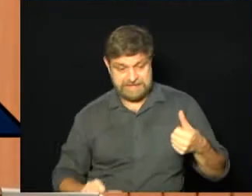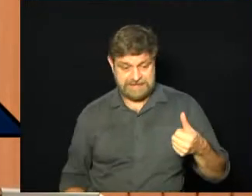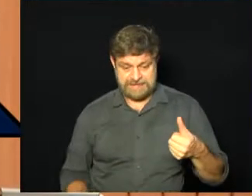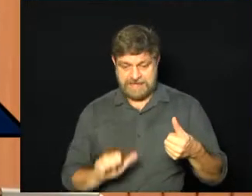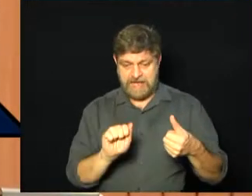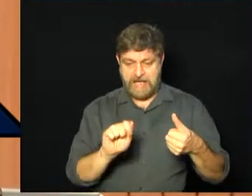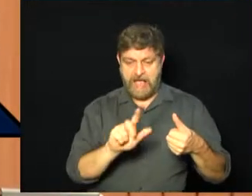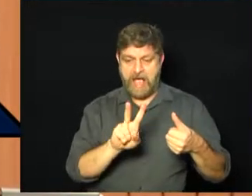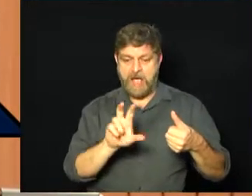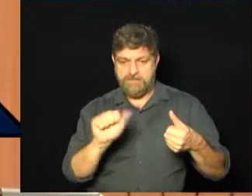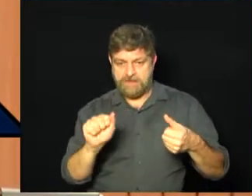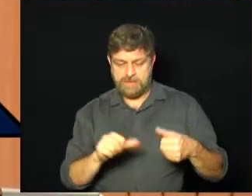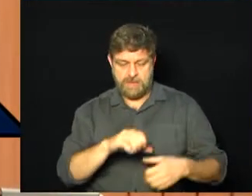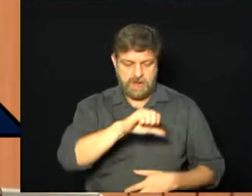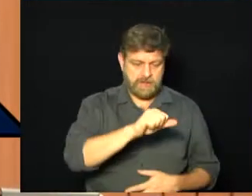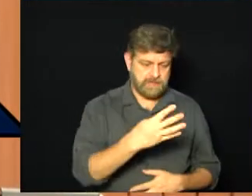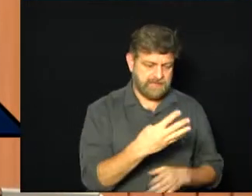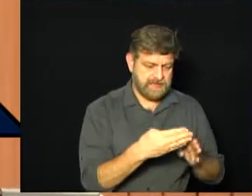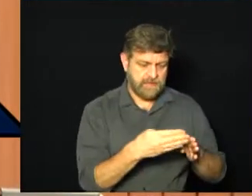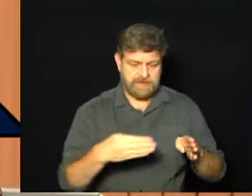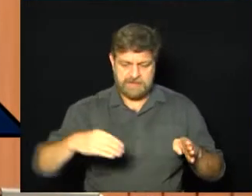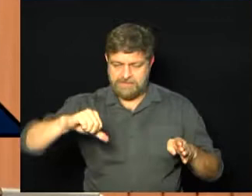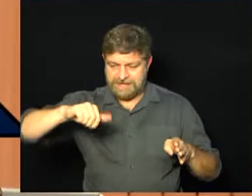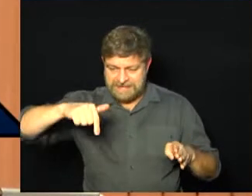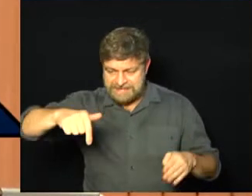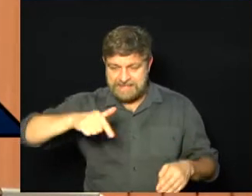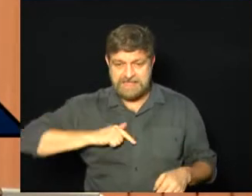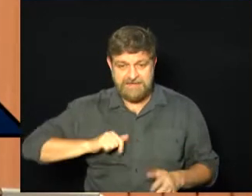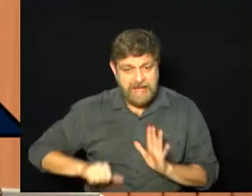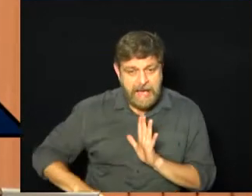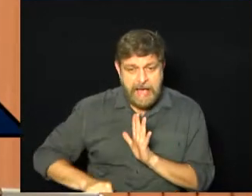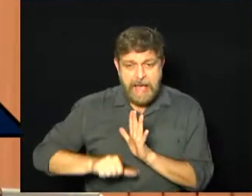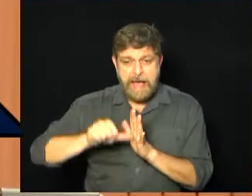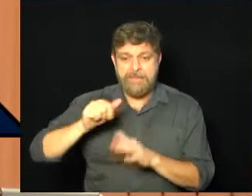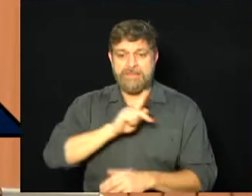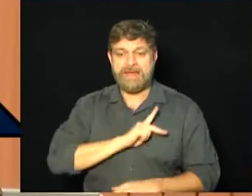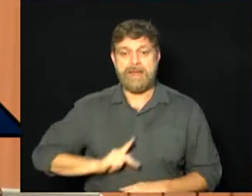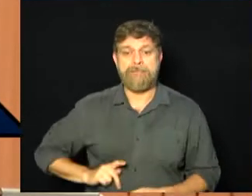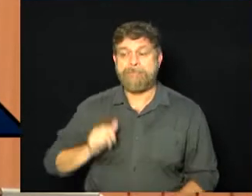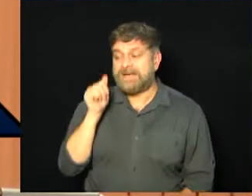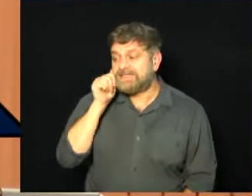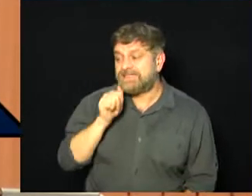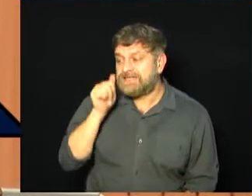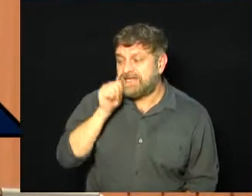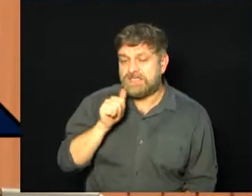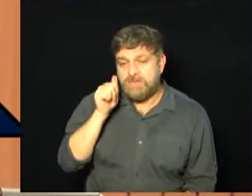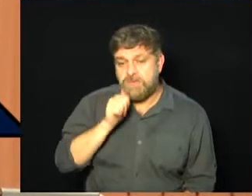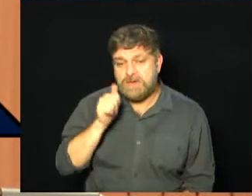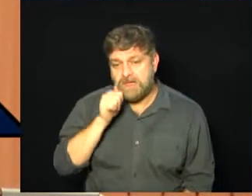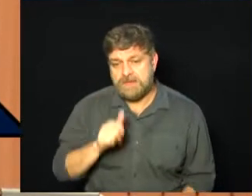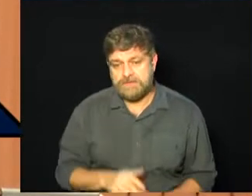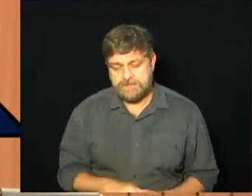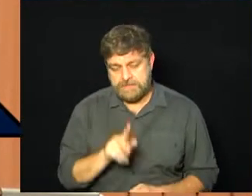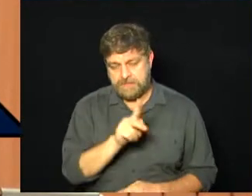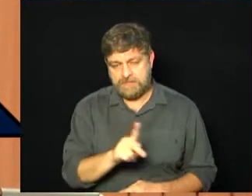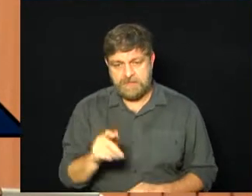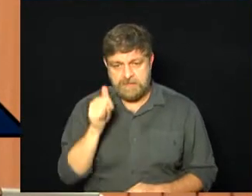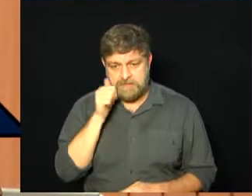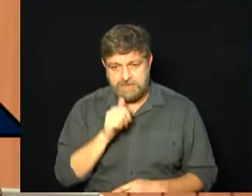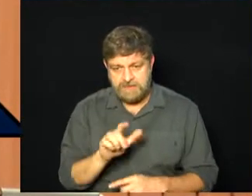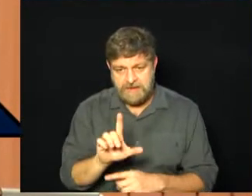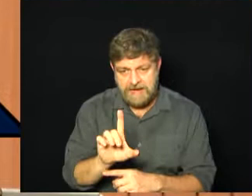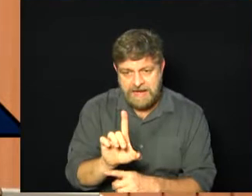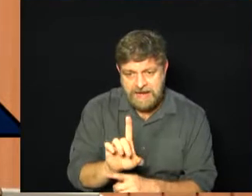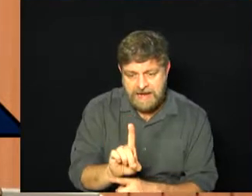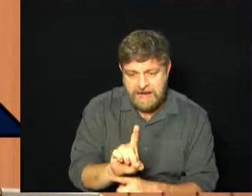E entre 94 e 97, o centro teve a primeira presidente feminina, a professora Deise